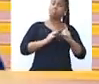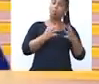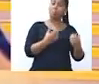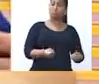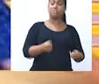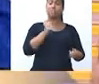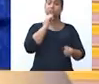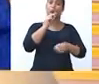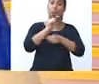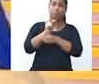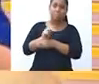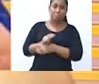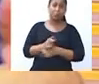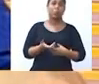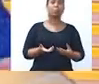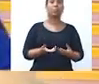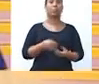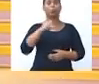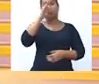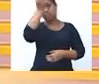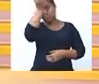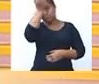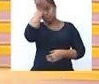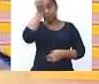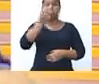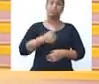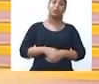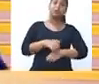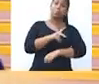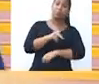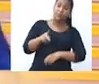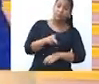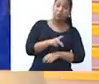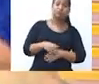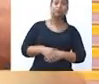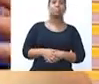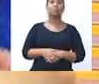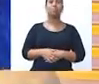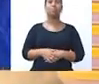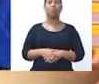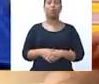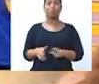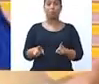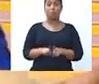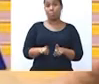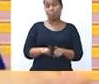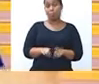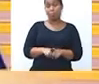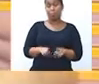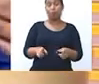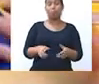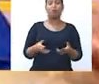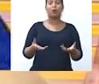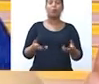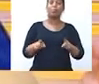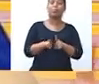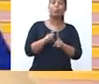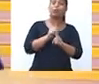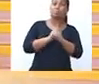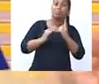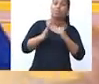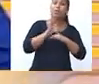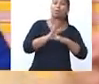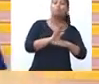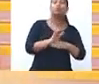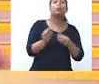são cuidadoras, enfermeiras, aquelas professoras, as antigas normalistas, né, aquela coisa assim, assistentes